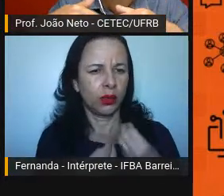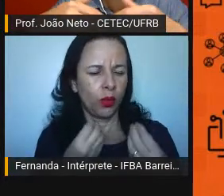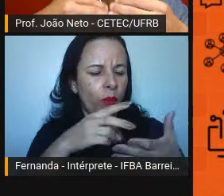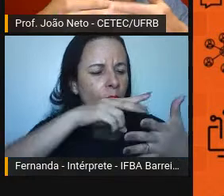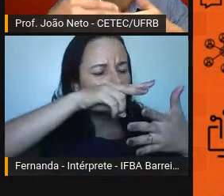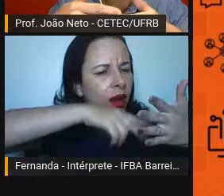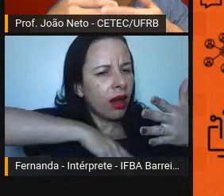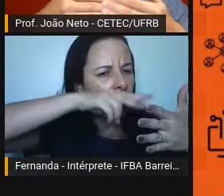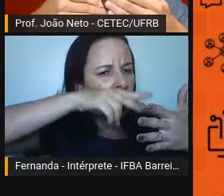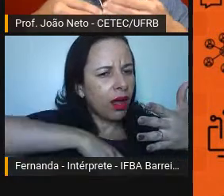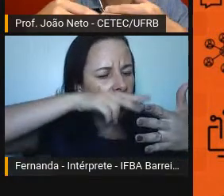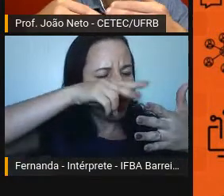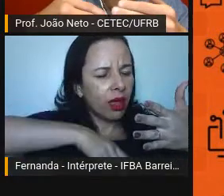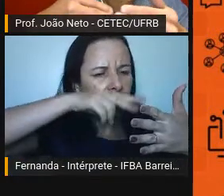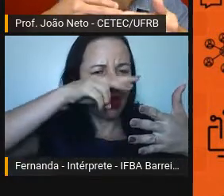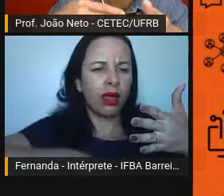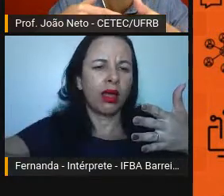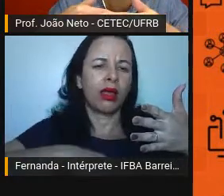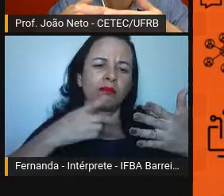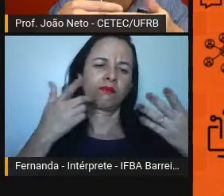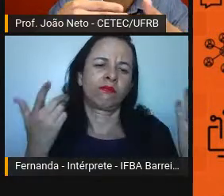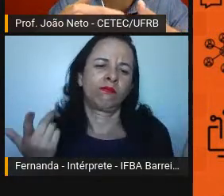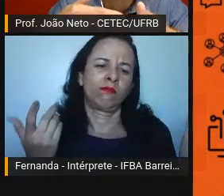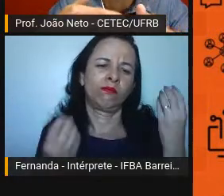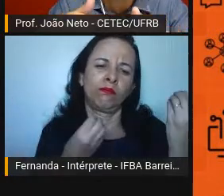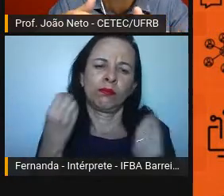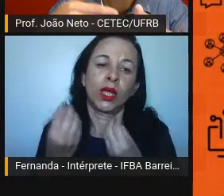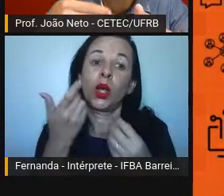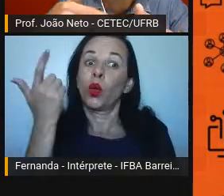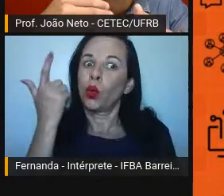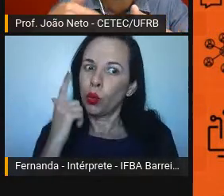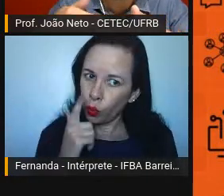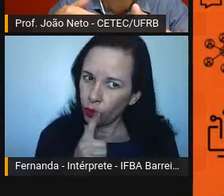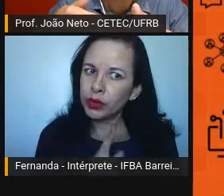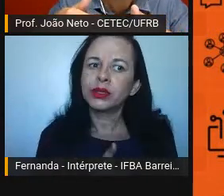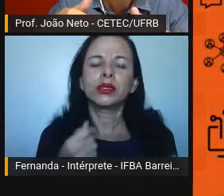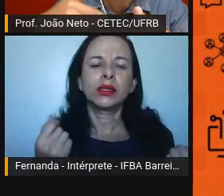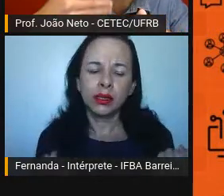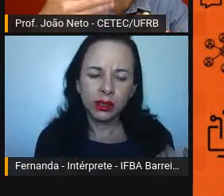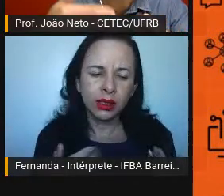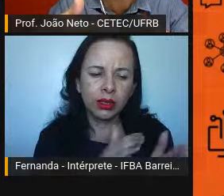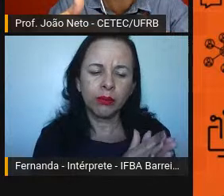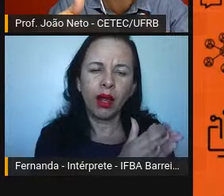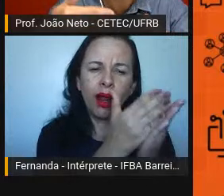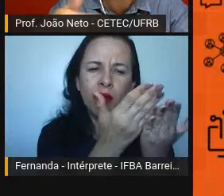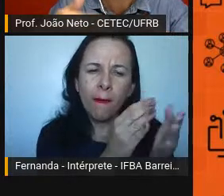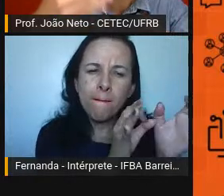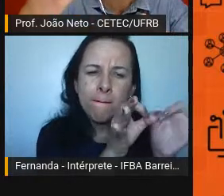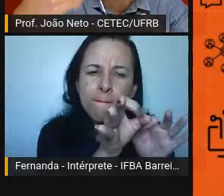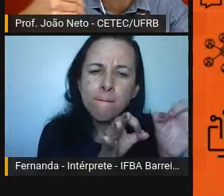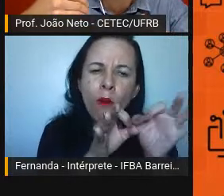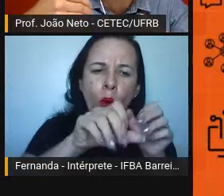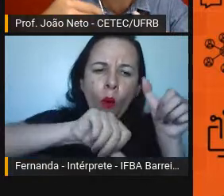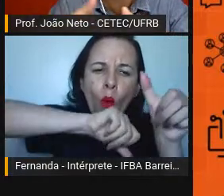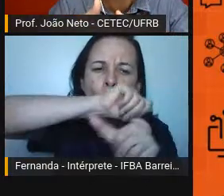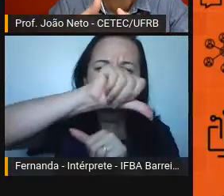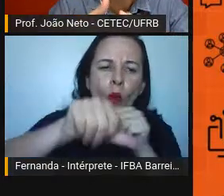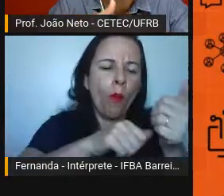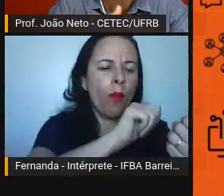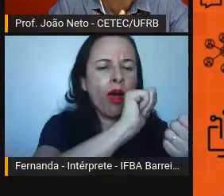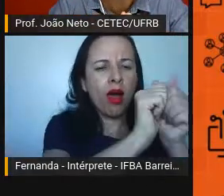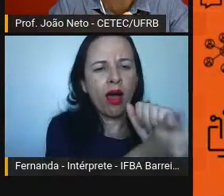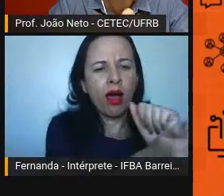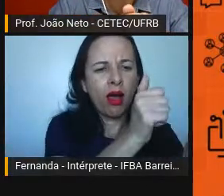ler um livro Pense que consegui mecanismo para que esse livro seja digitado e conteúdo esse livro é